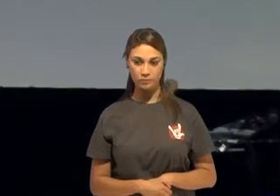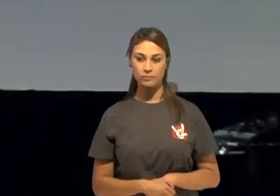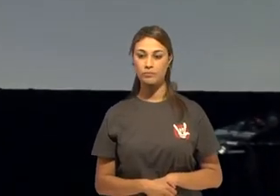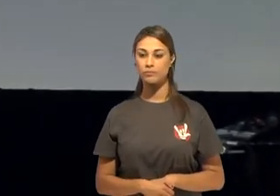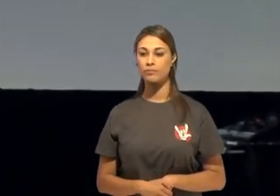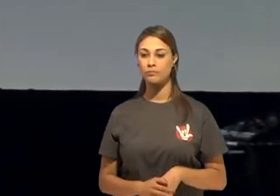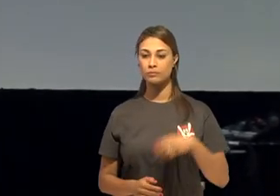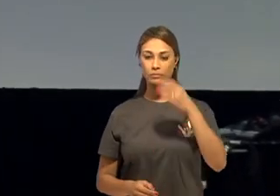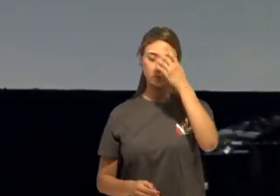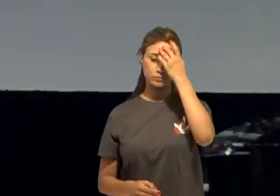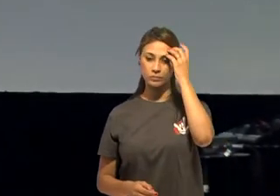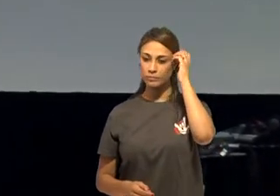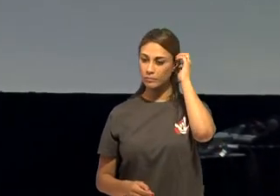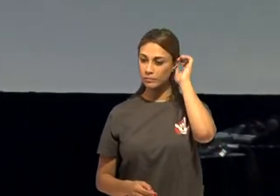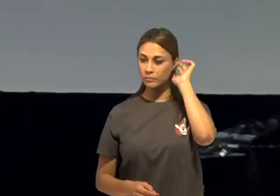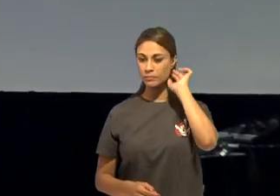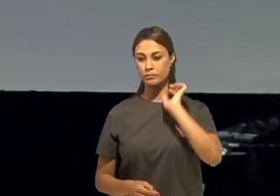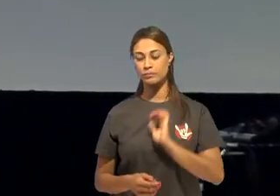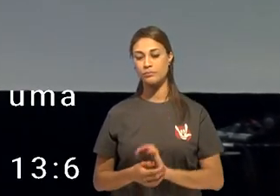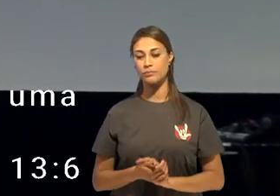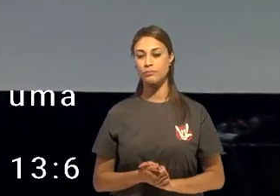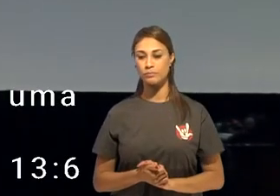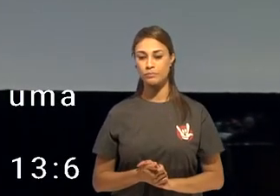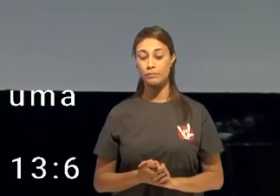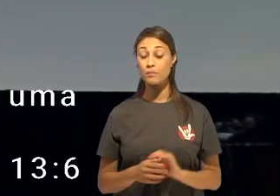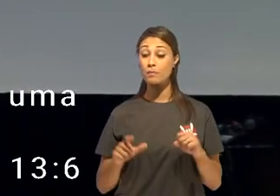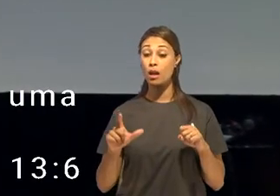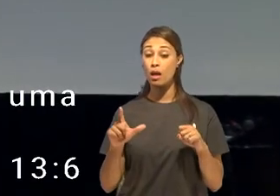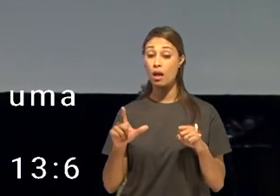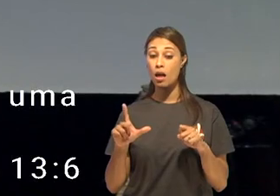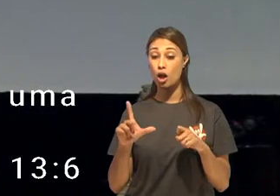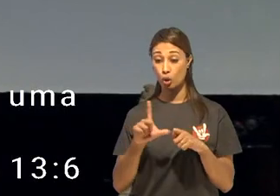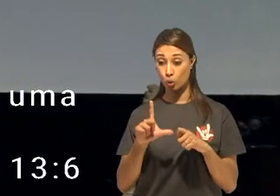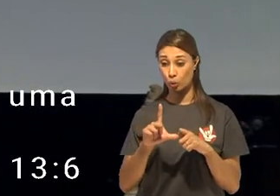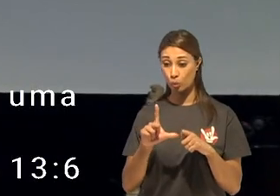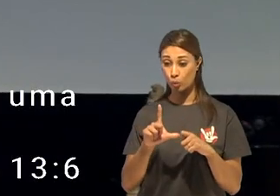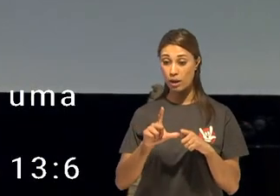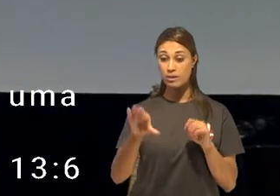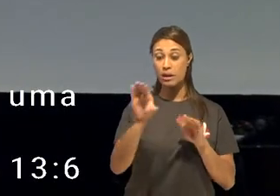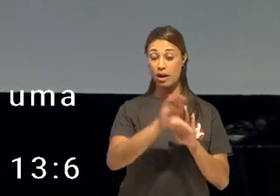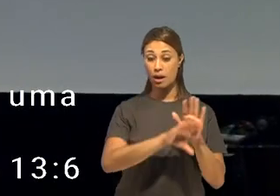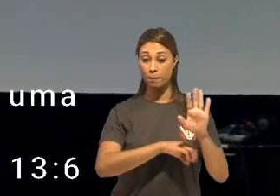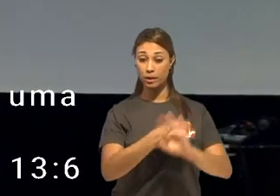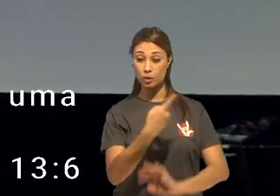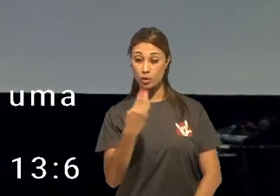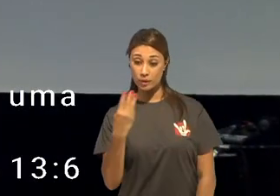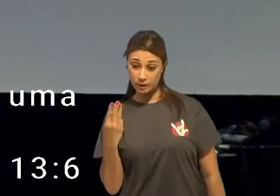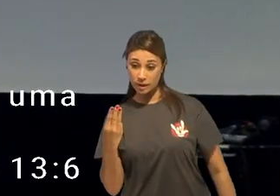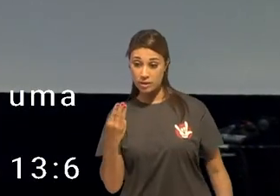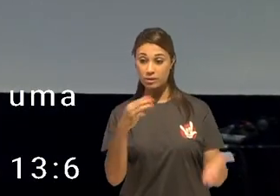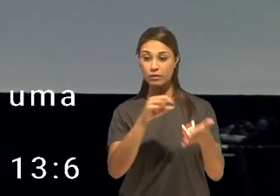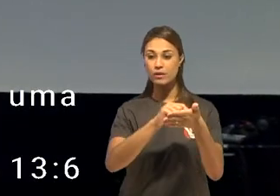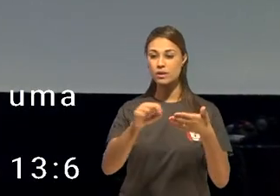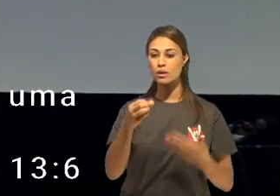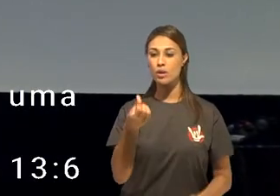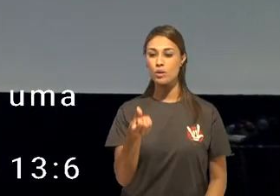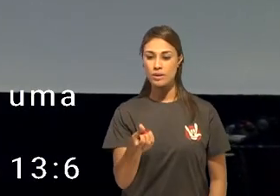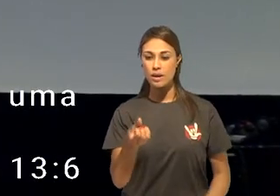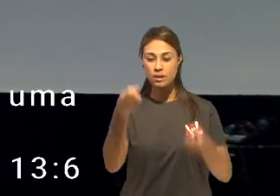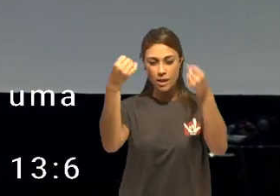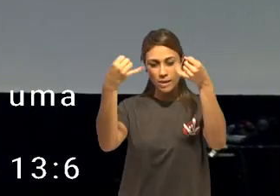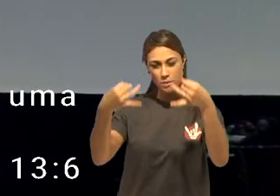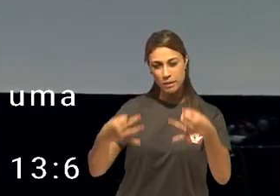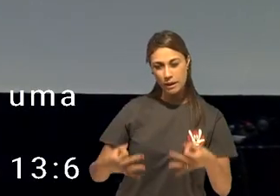Lucas 13, versículo 6, fala assim: então Jesus contou essa parábola. Um homem